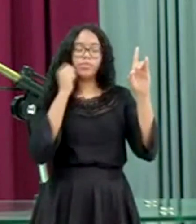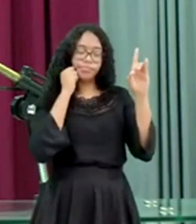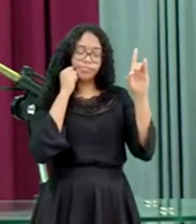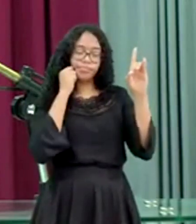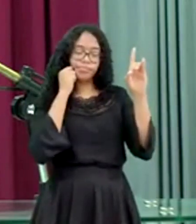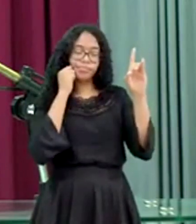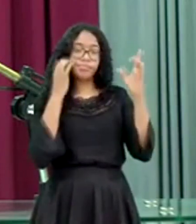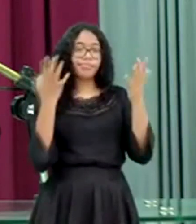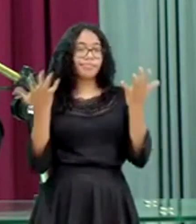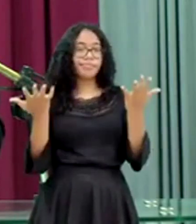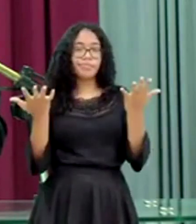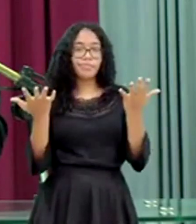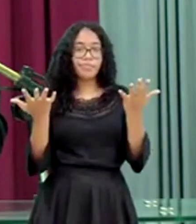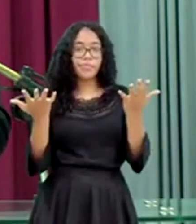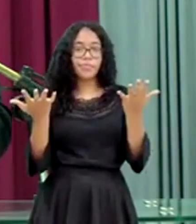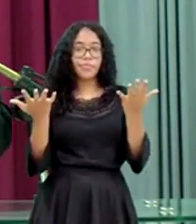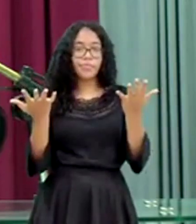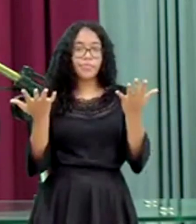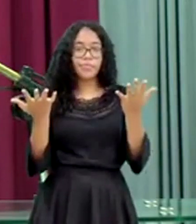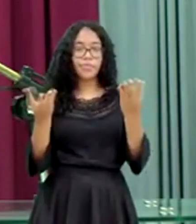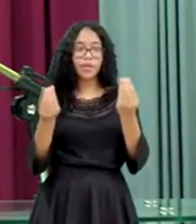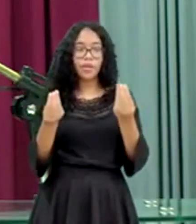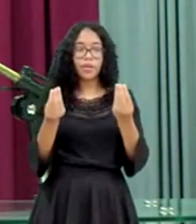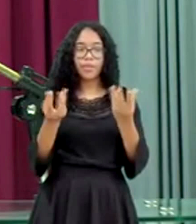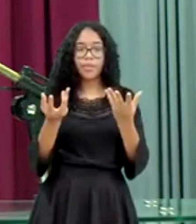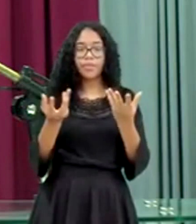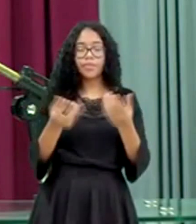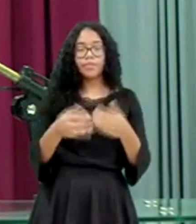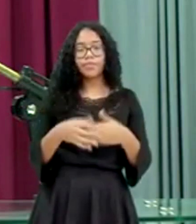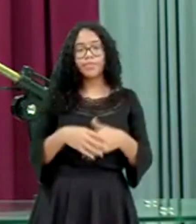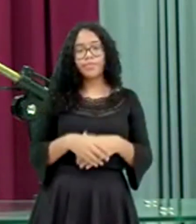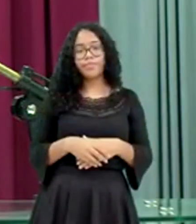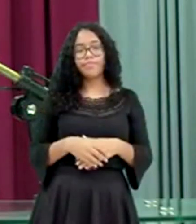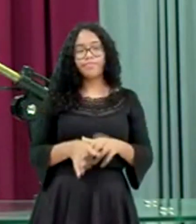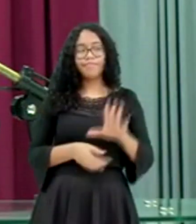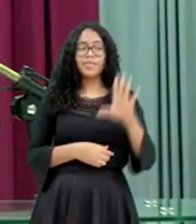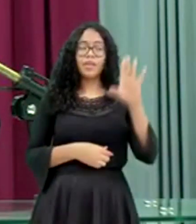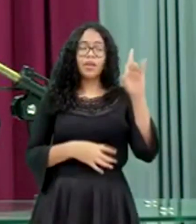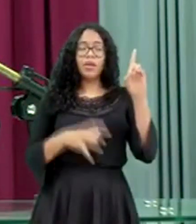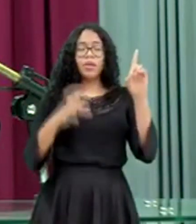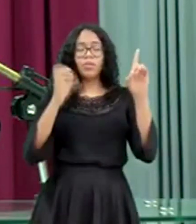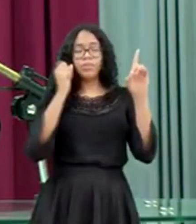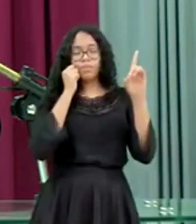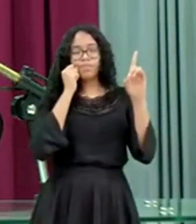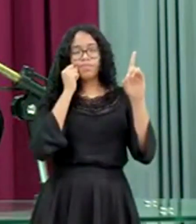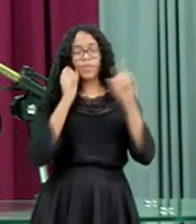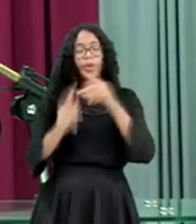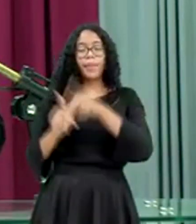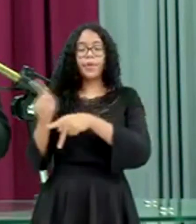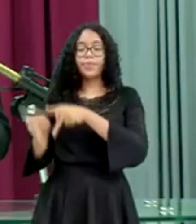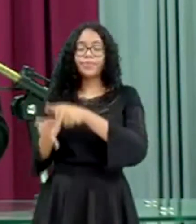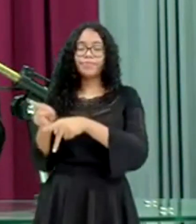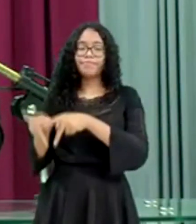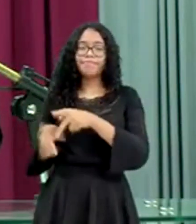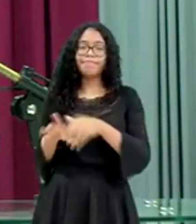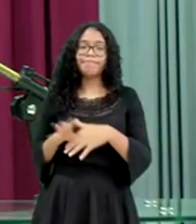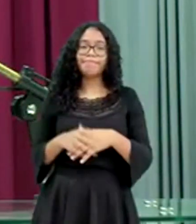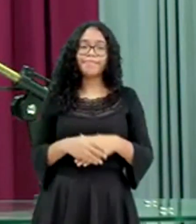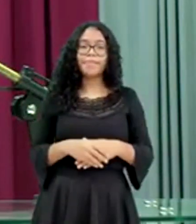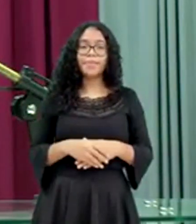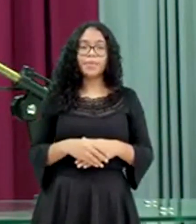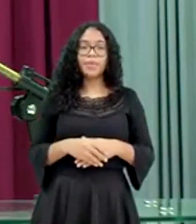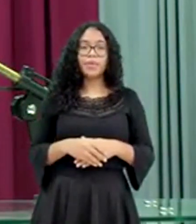Claro. Deus se aborreceu muito com isso. Aqueles homens rasgaram suas